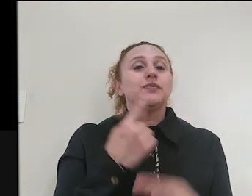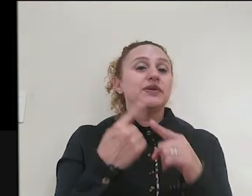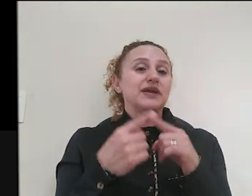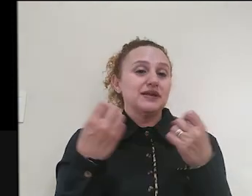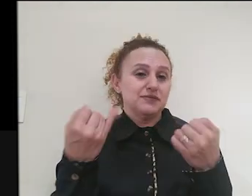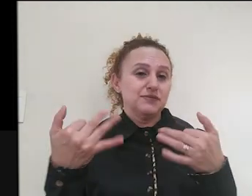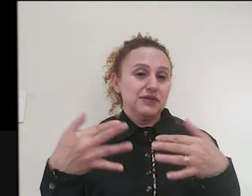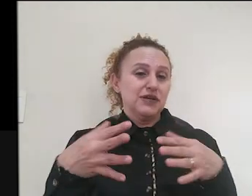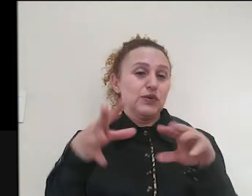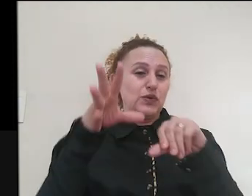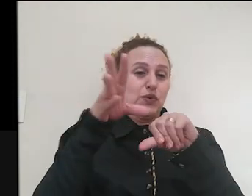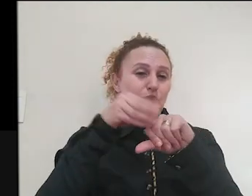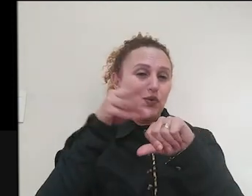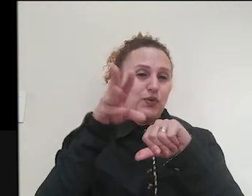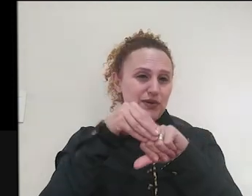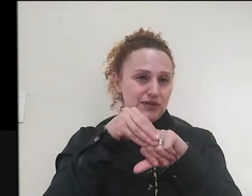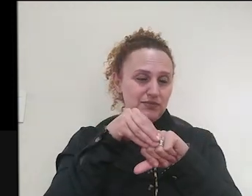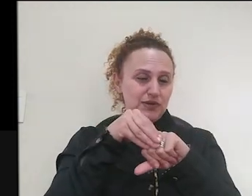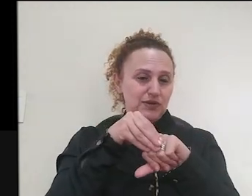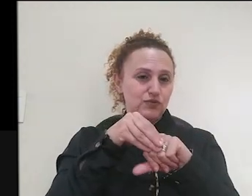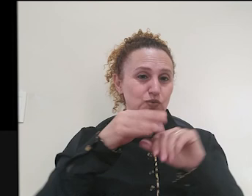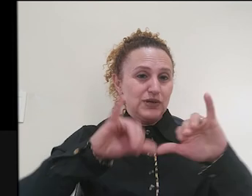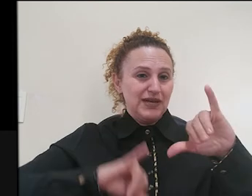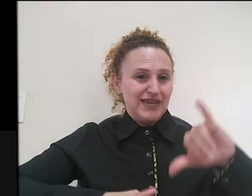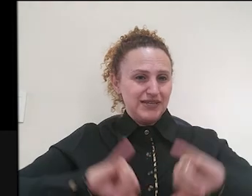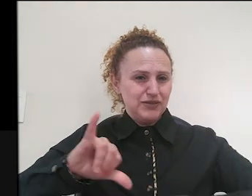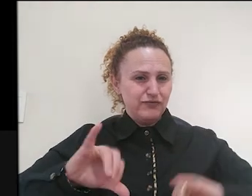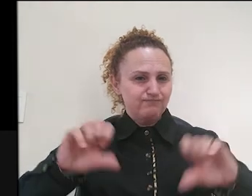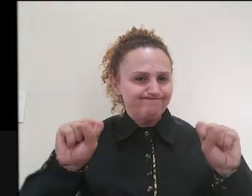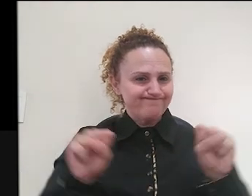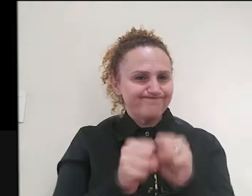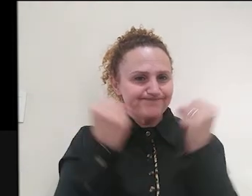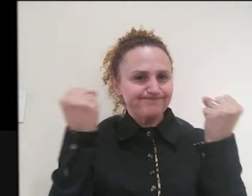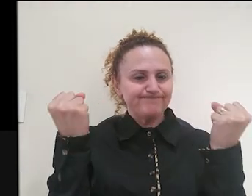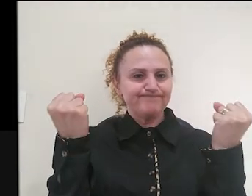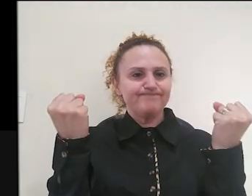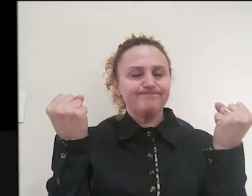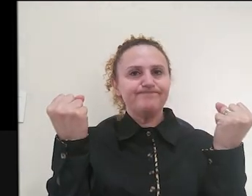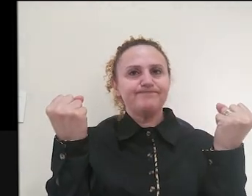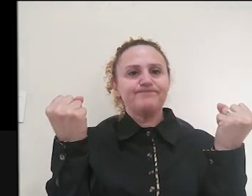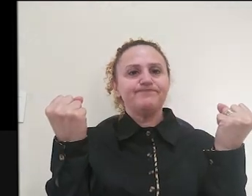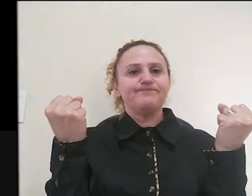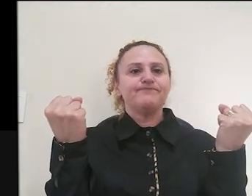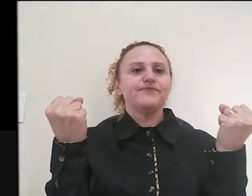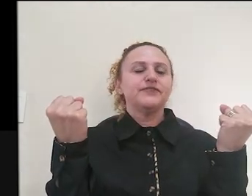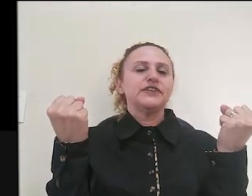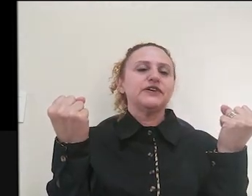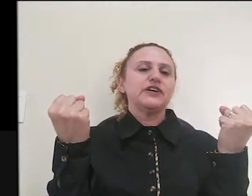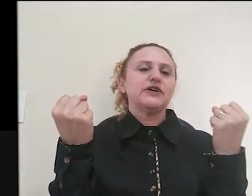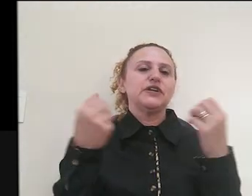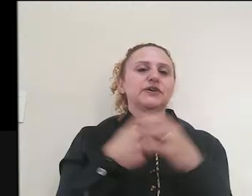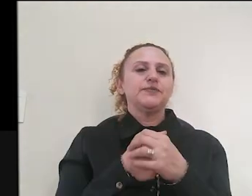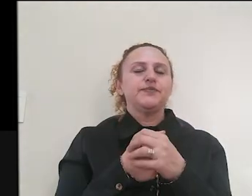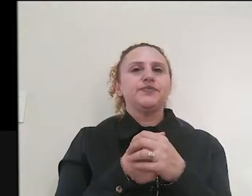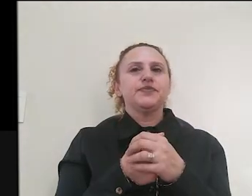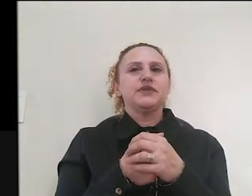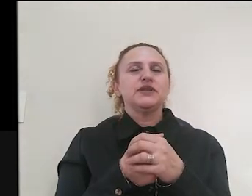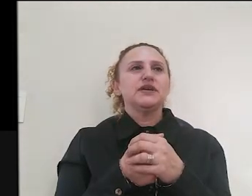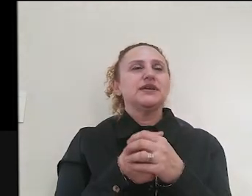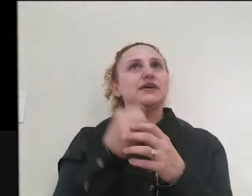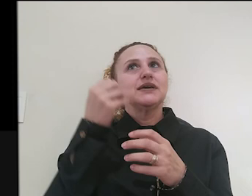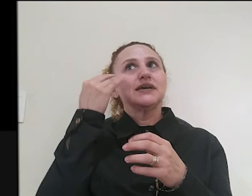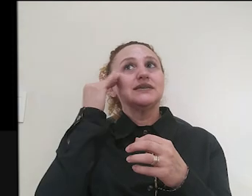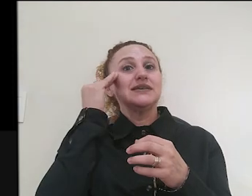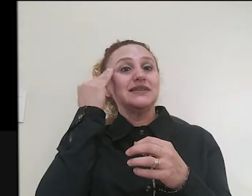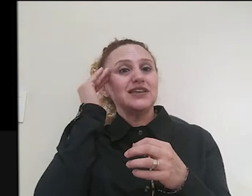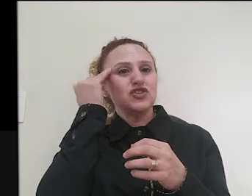São características, né? Essa ruptura na arte tem a ver com grandes rupturas que nós tivemos também na vida, no entendimento do que seria a vida e a sociedade